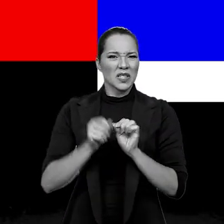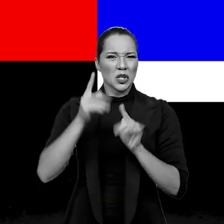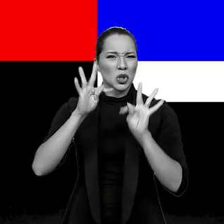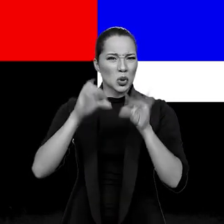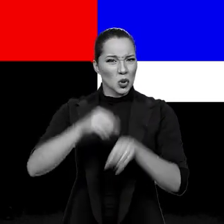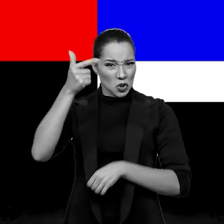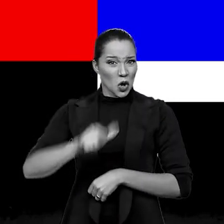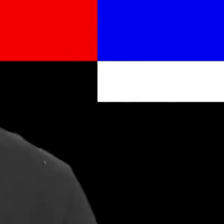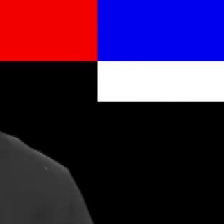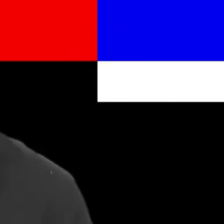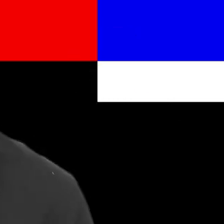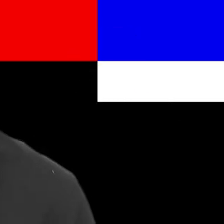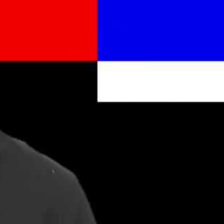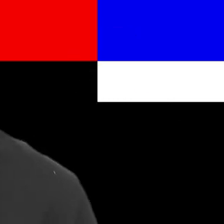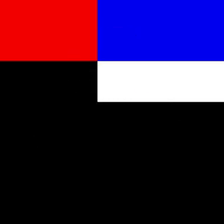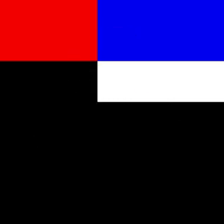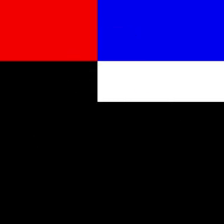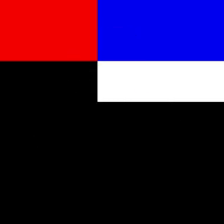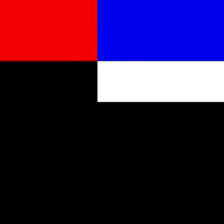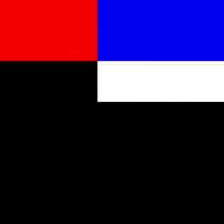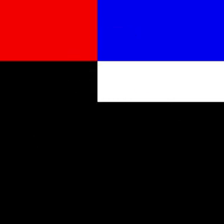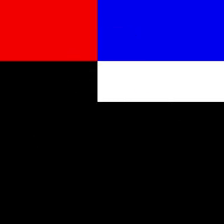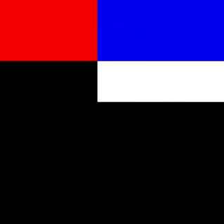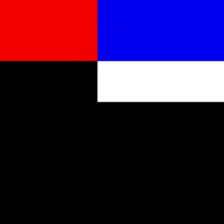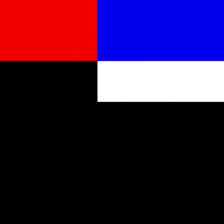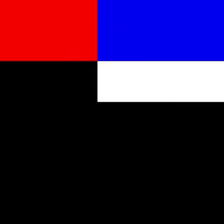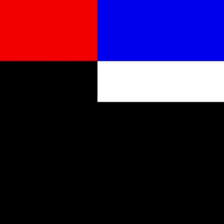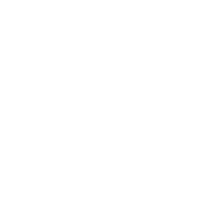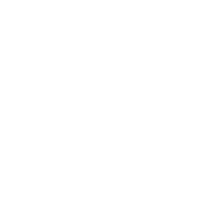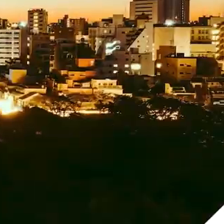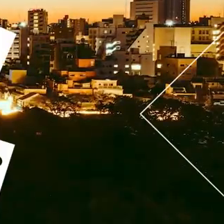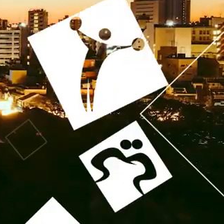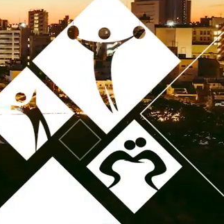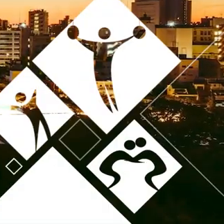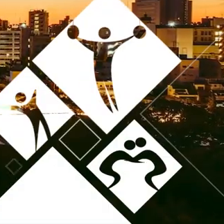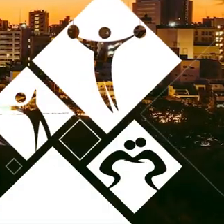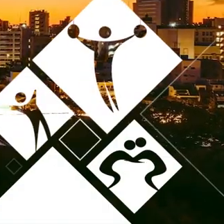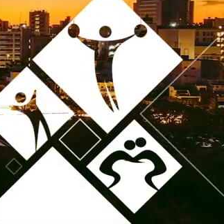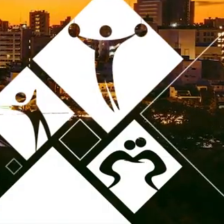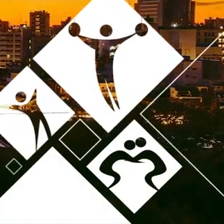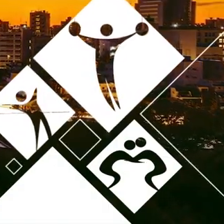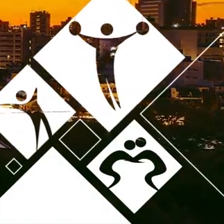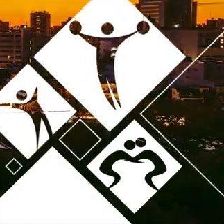Vamos fazer tudo de novo? Agora vai. EBC em Tóquio, valendo.